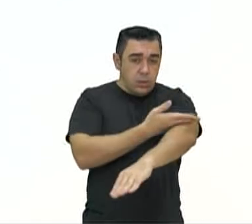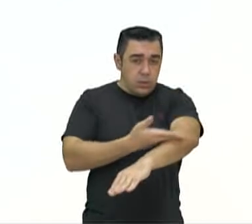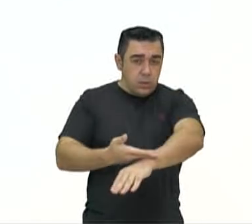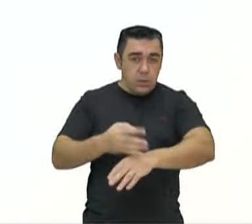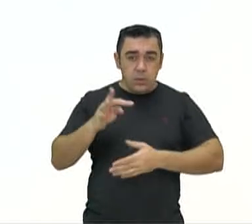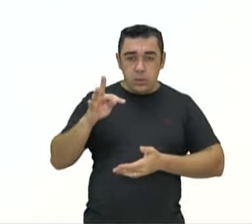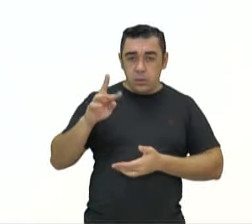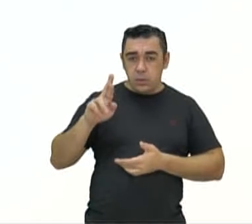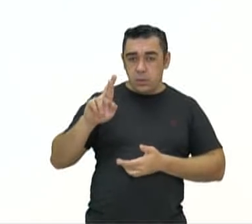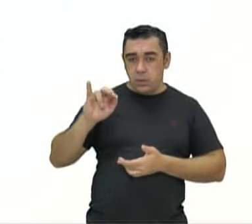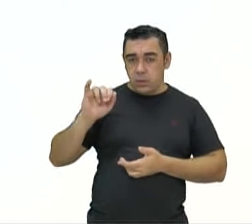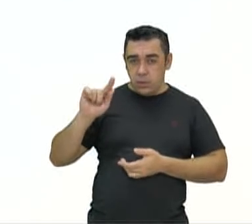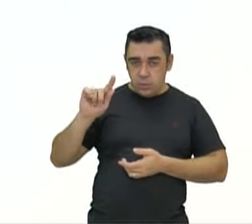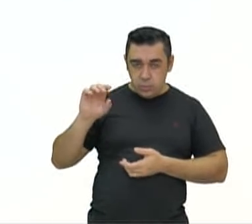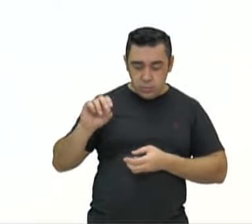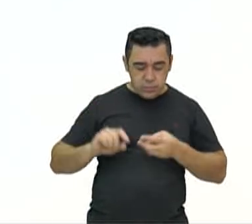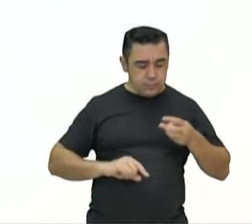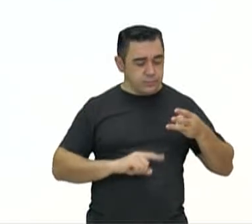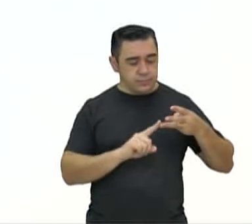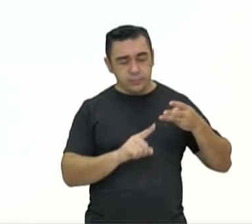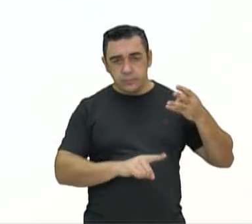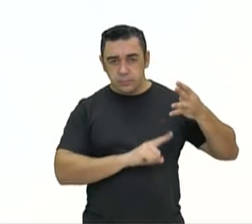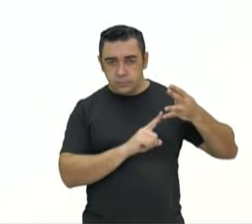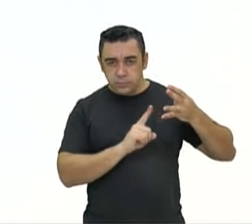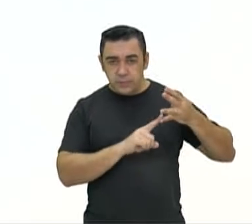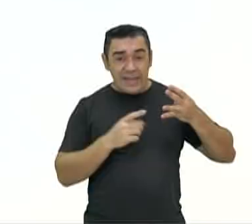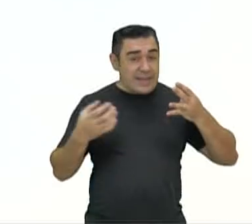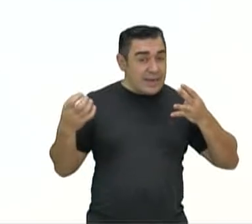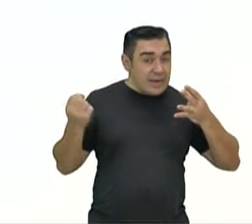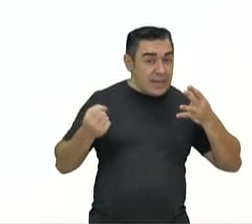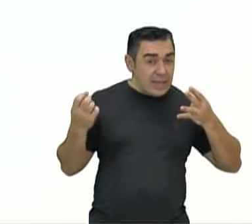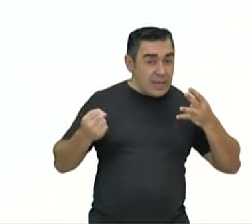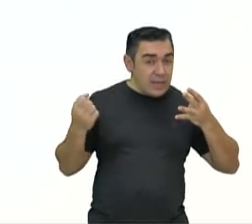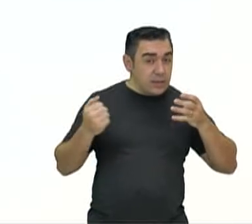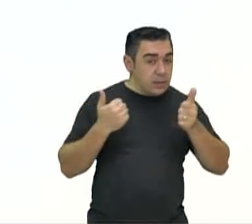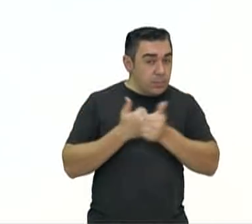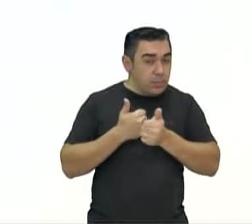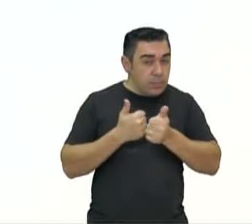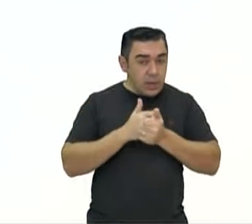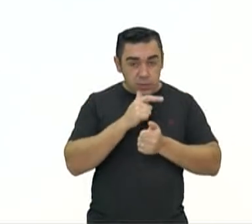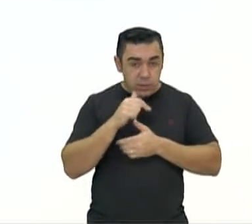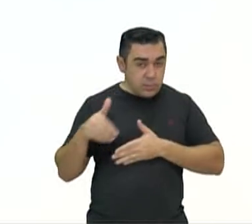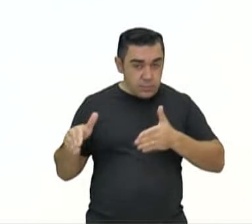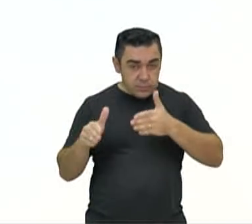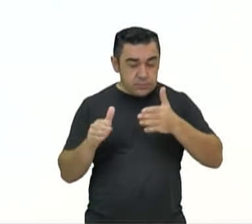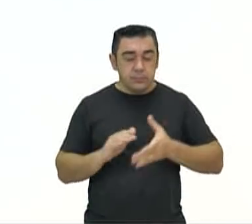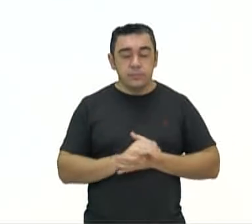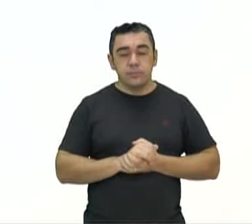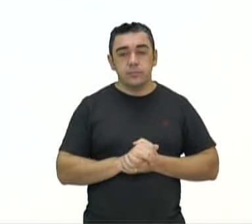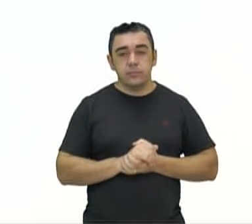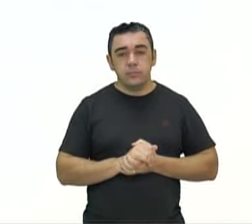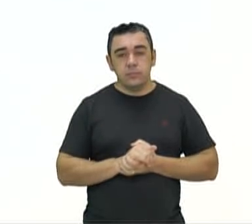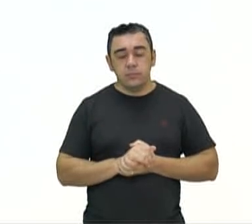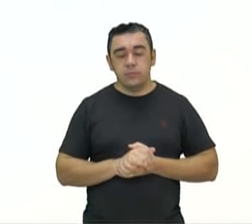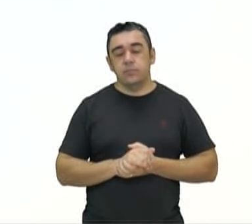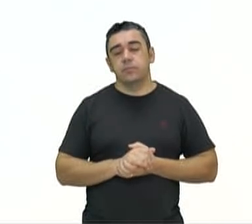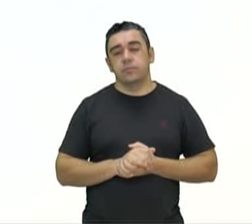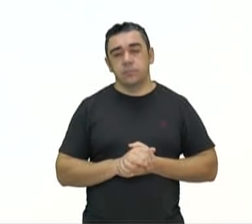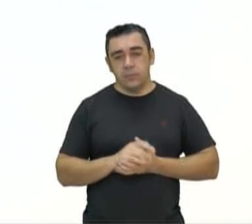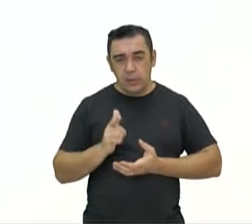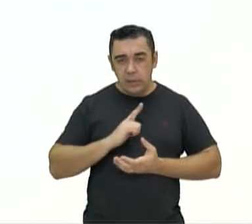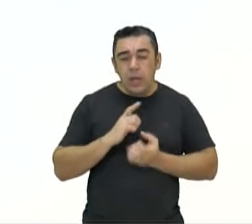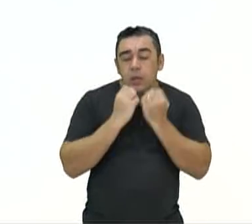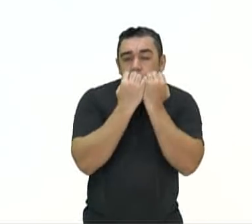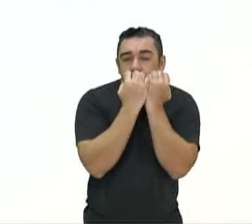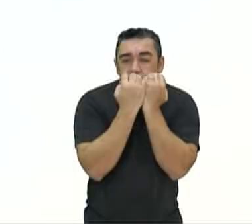aqui, ali, tá bom? O cinturão do leite, perto da região dos Grandes Lagos. Olha aí, ó. O cinturão do milho,